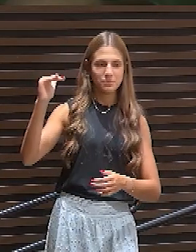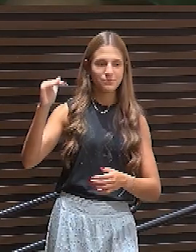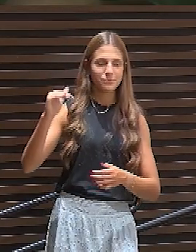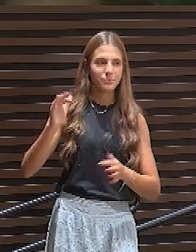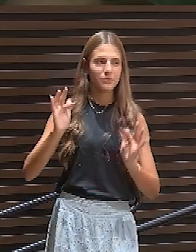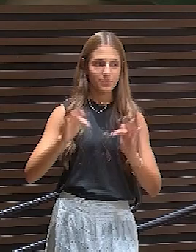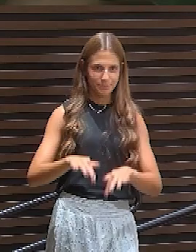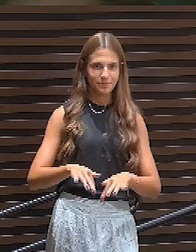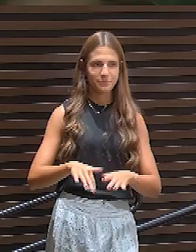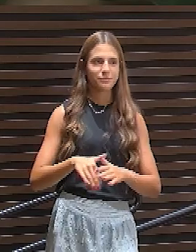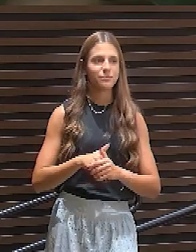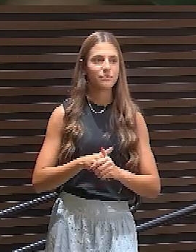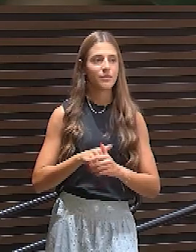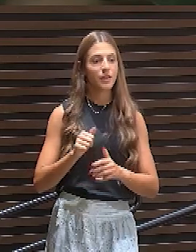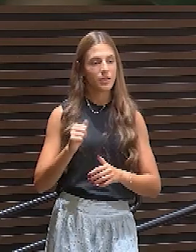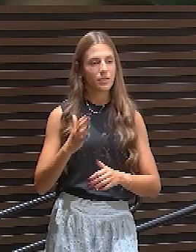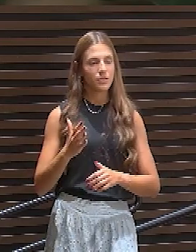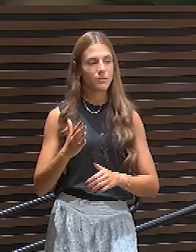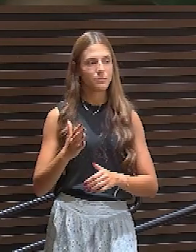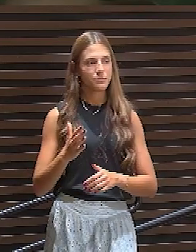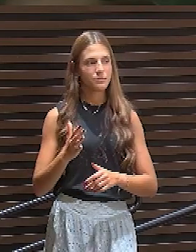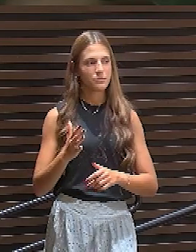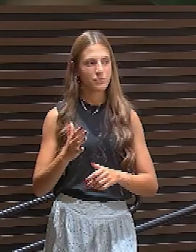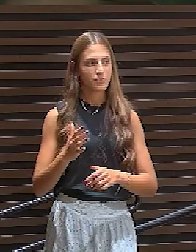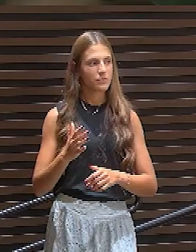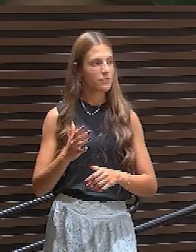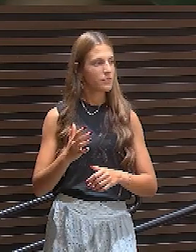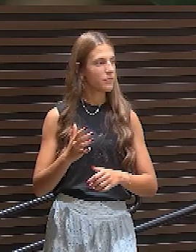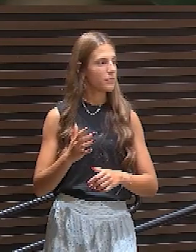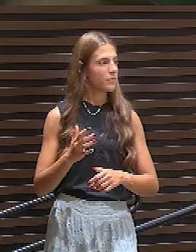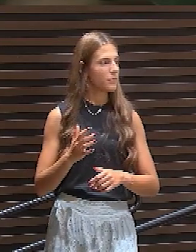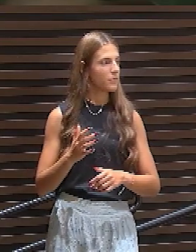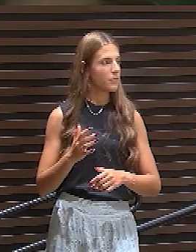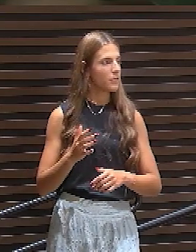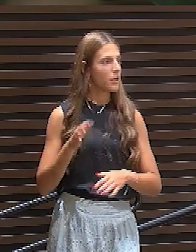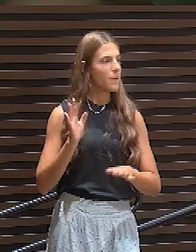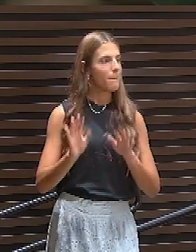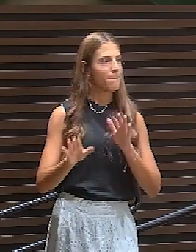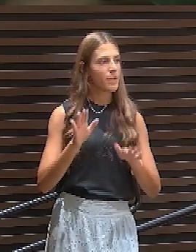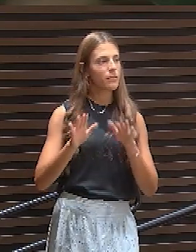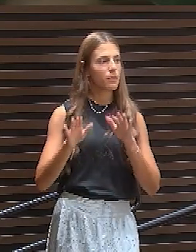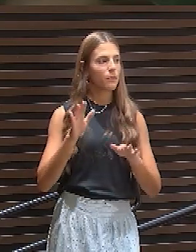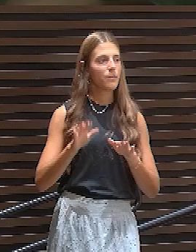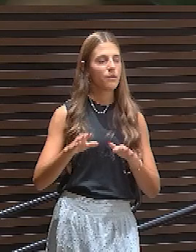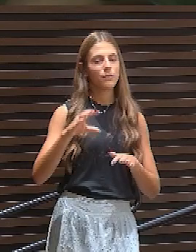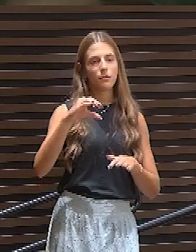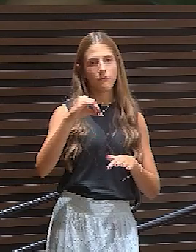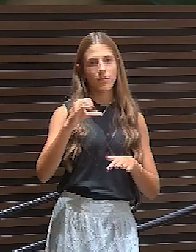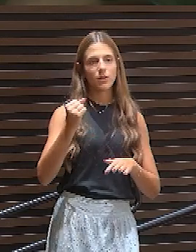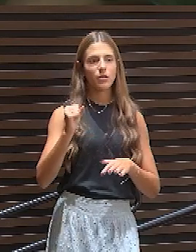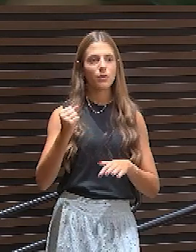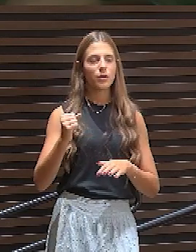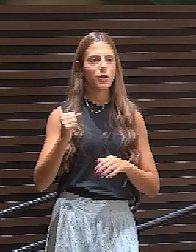na terra, depois ele saiu, dá uns 98 anos,